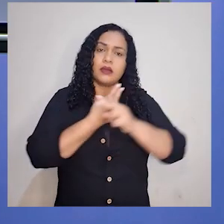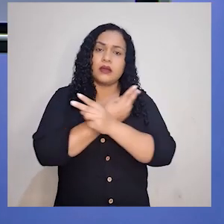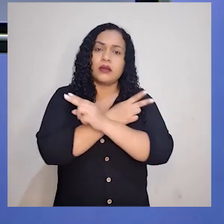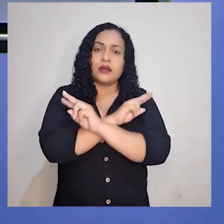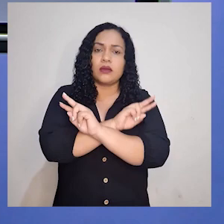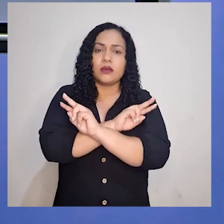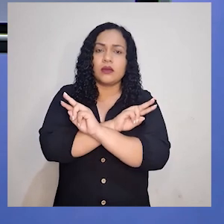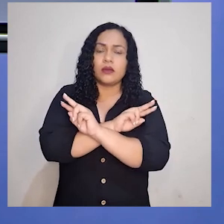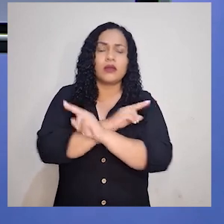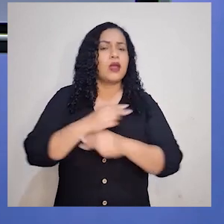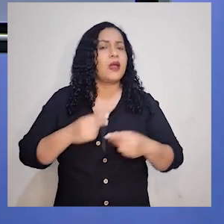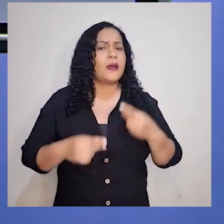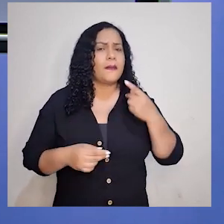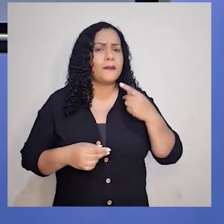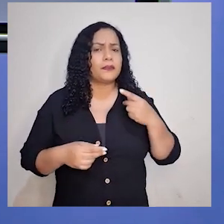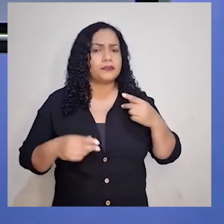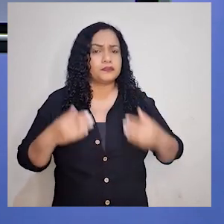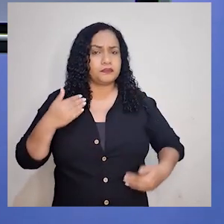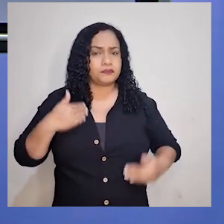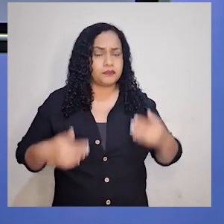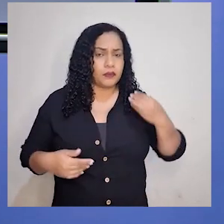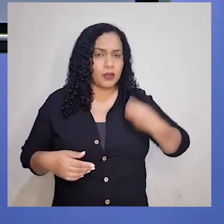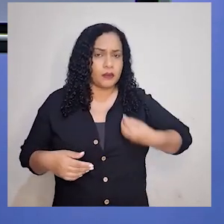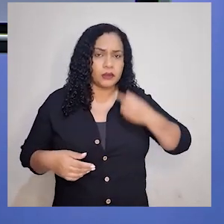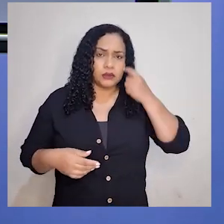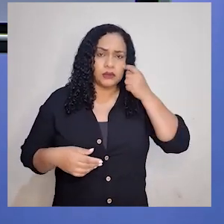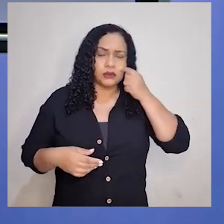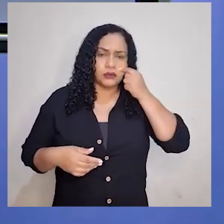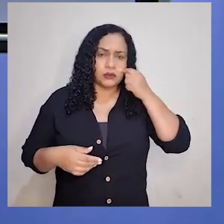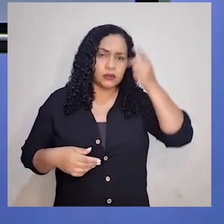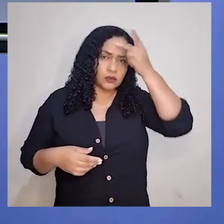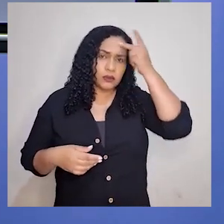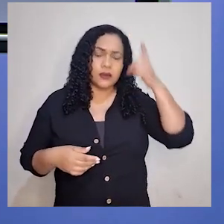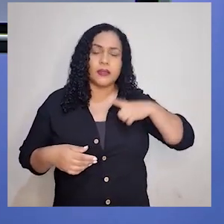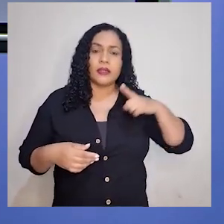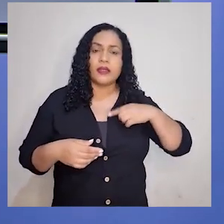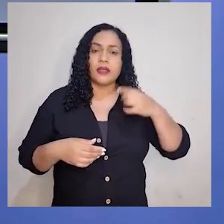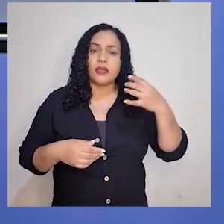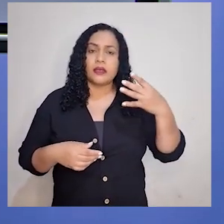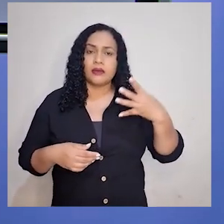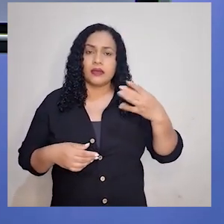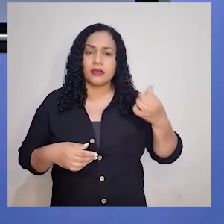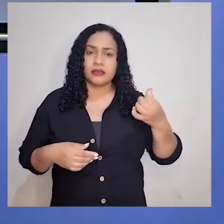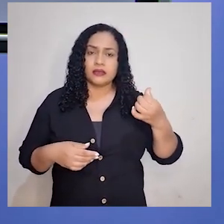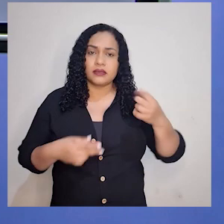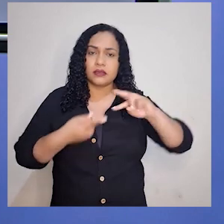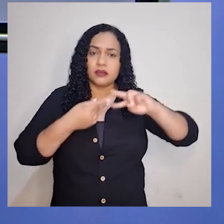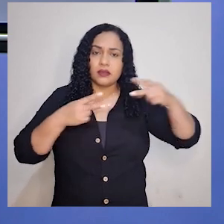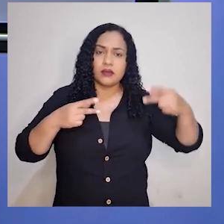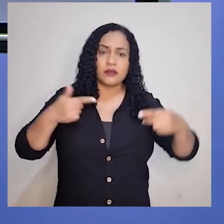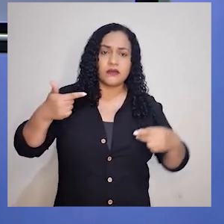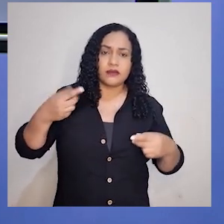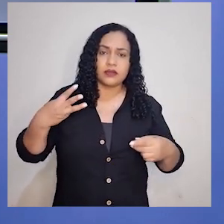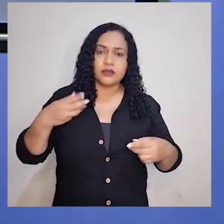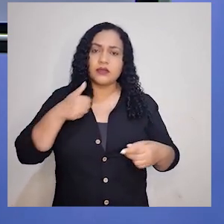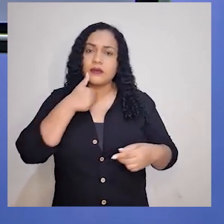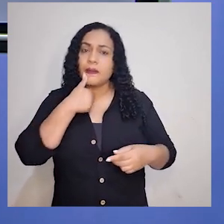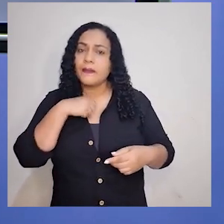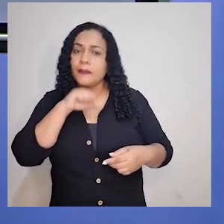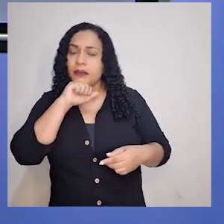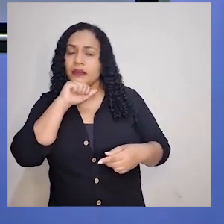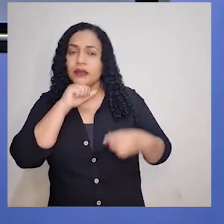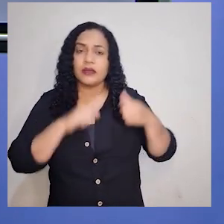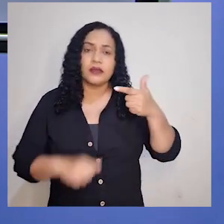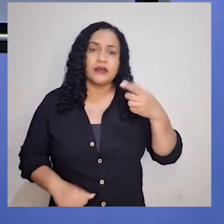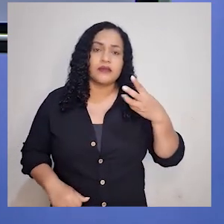os cromossomos. O ser humano, por exemplo, possui 46 cromossomos. Nós recebemos 23 cromossomos do pai e